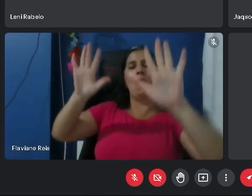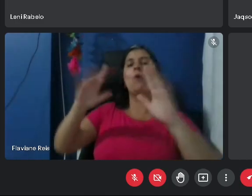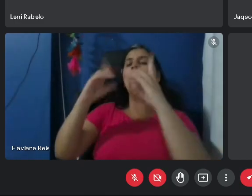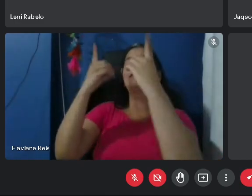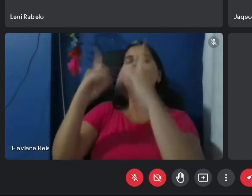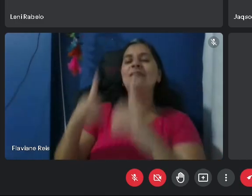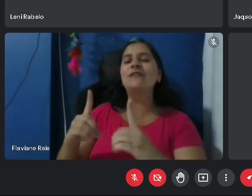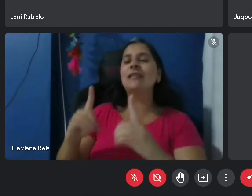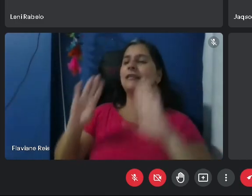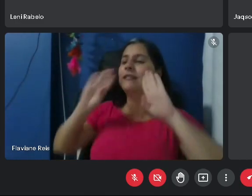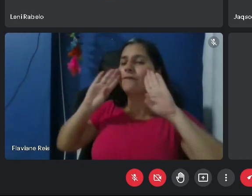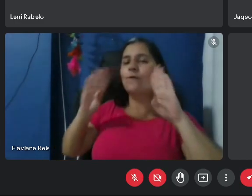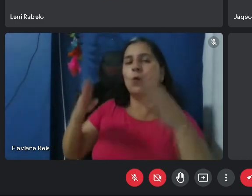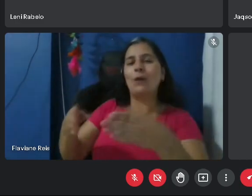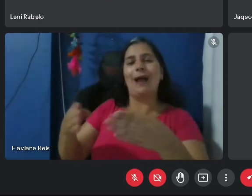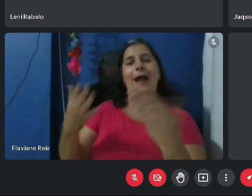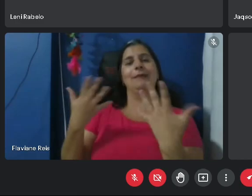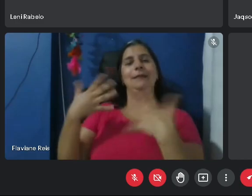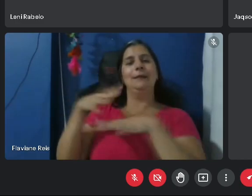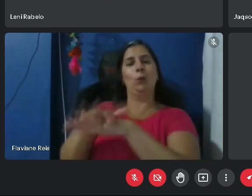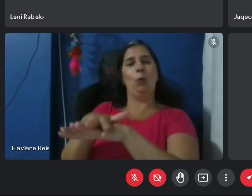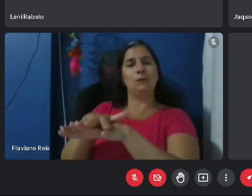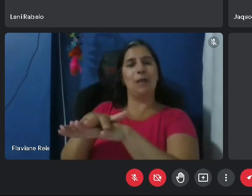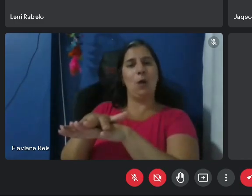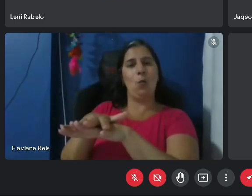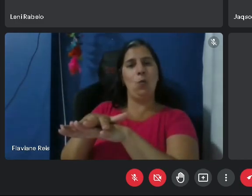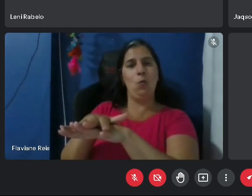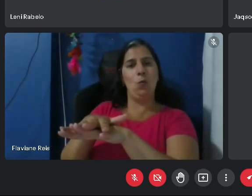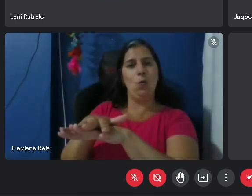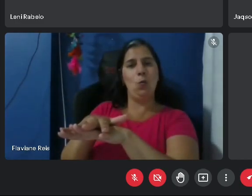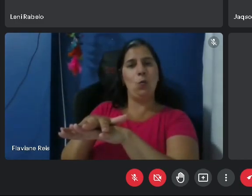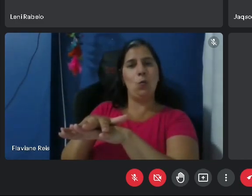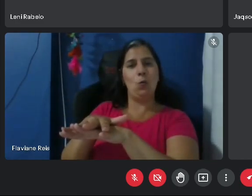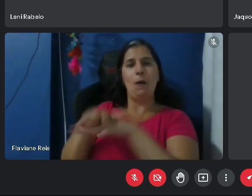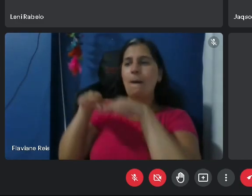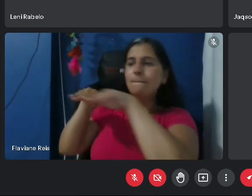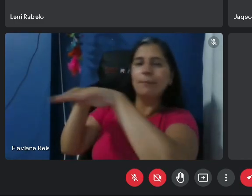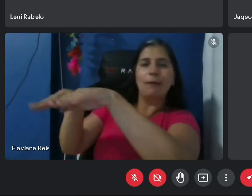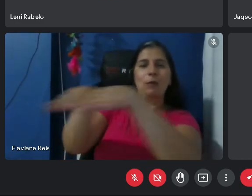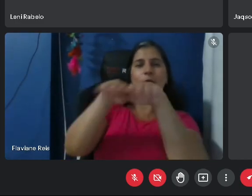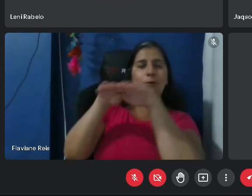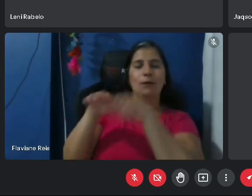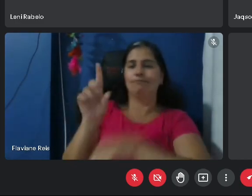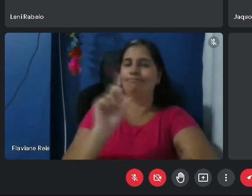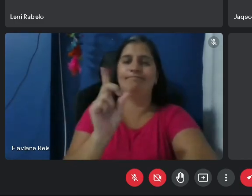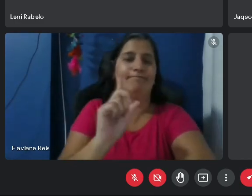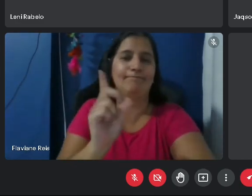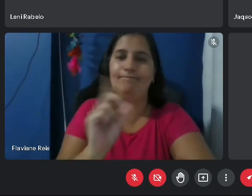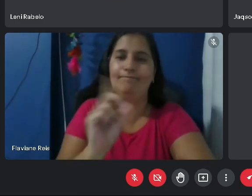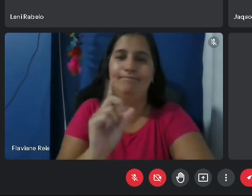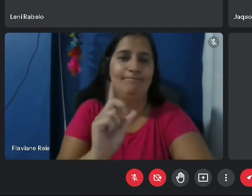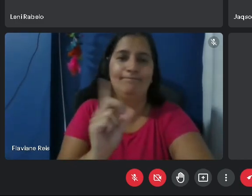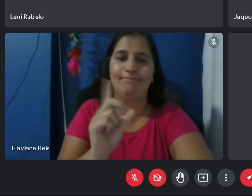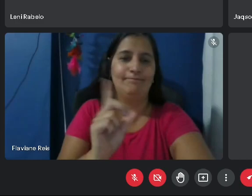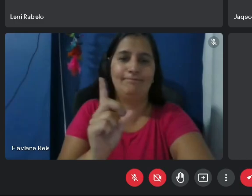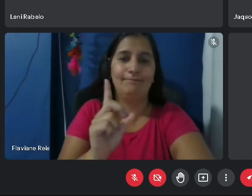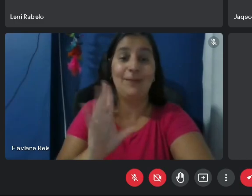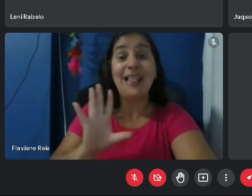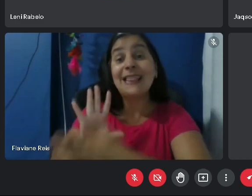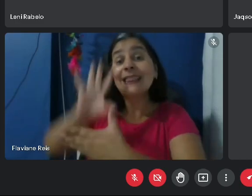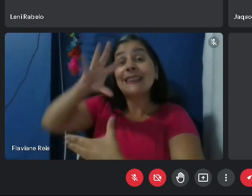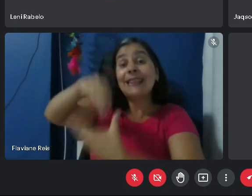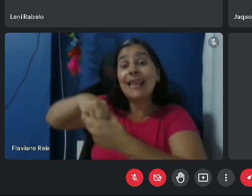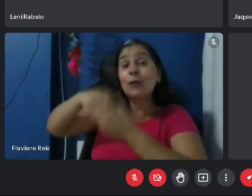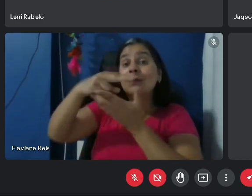E enxergar as pessoas com deficiência. Teve o foco da inclusão diante das pessoas com deficiência, mas não de